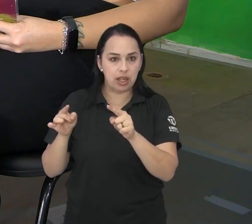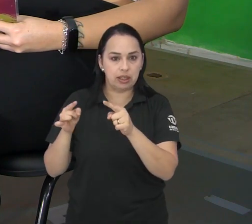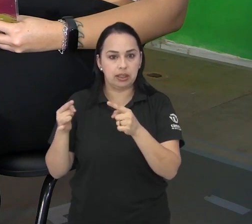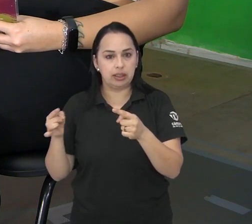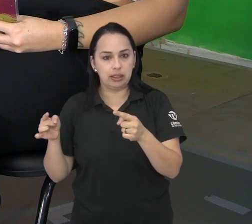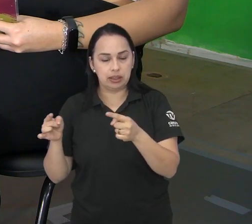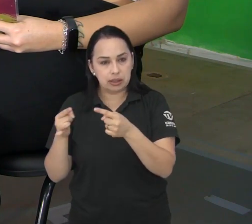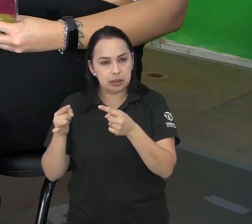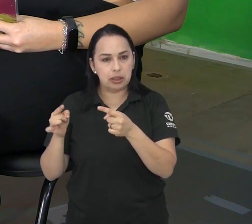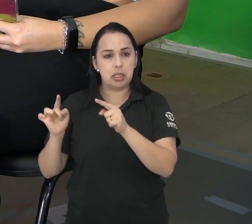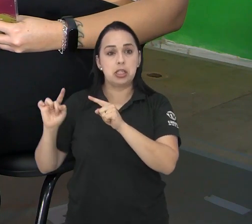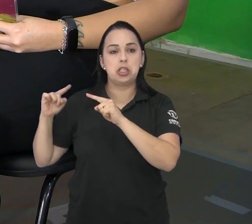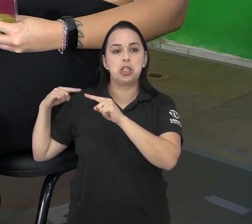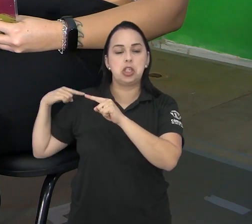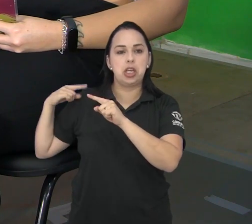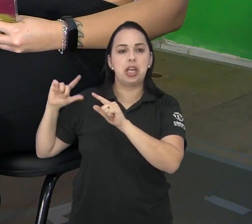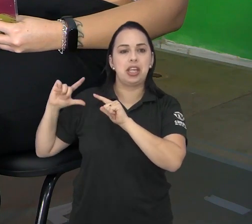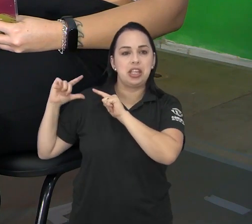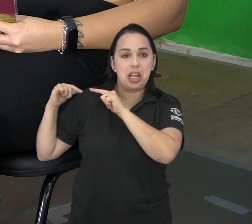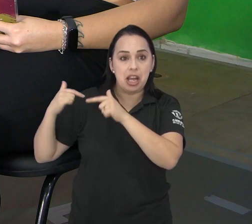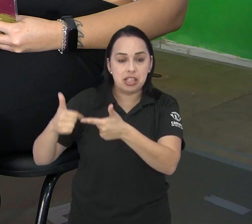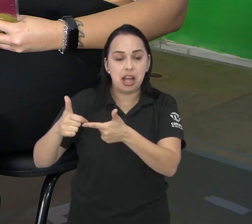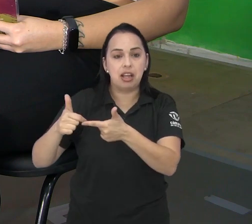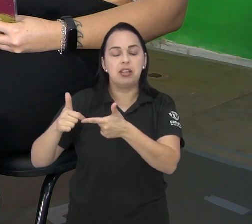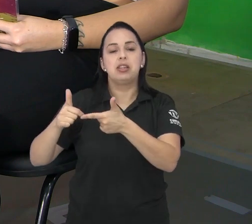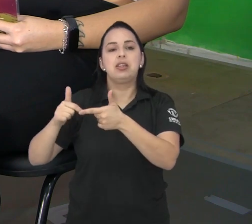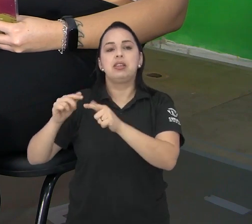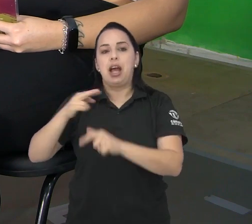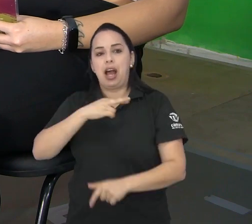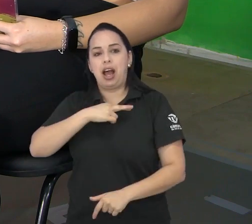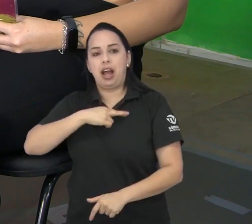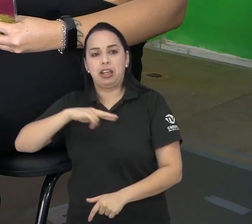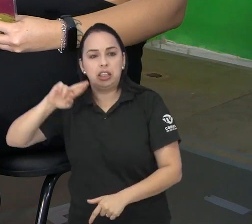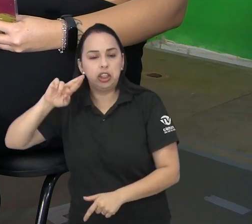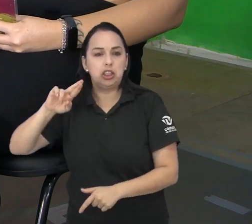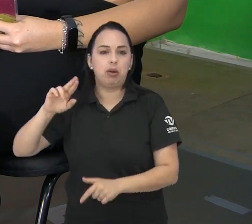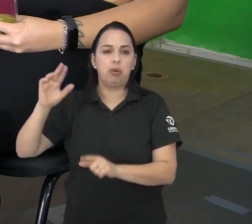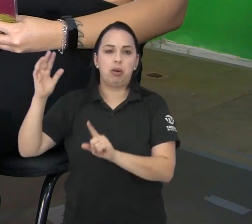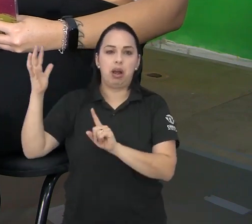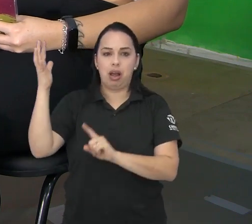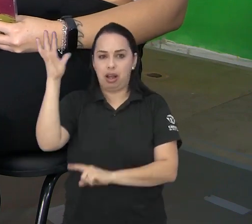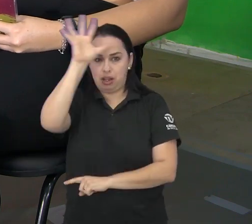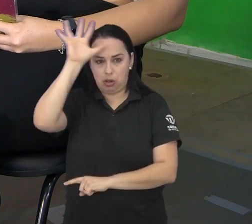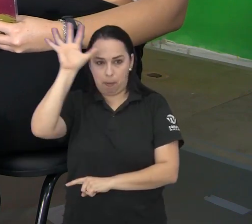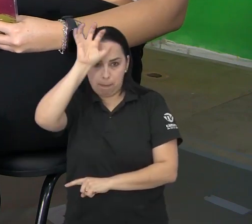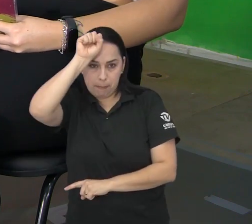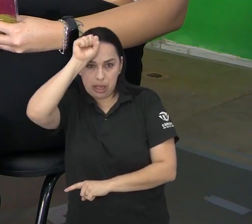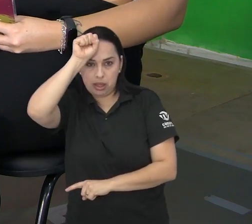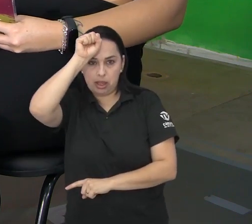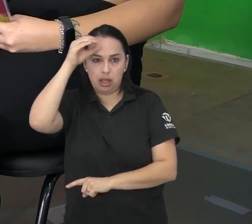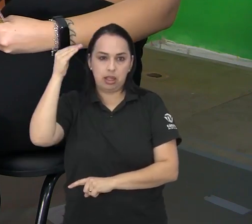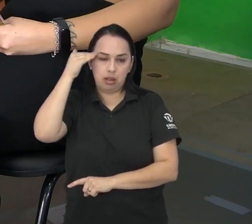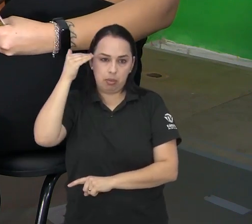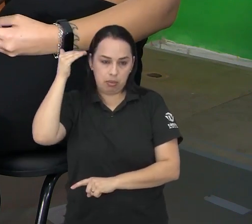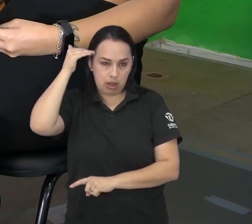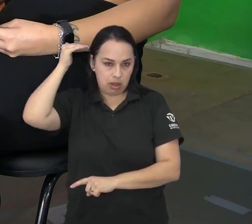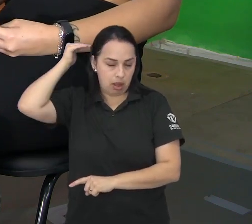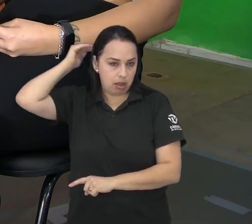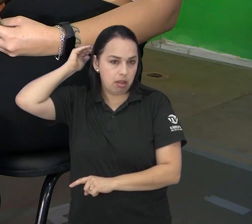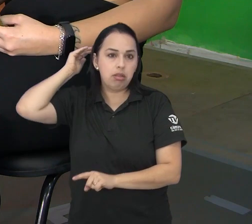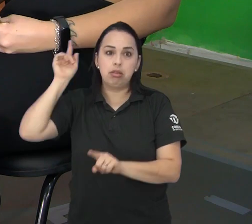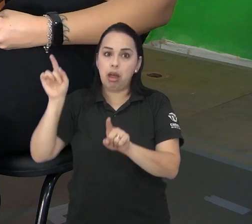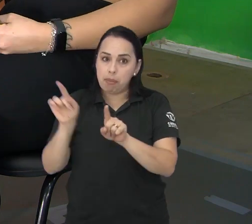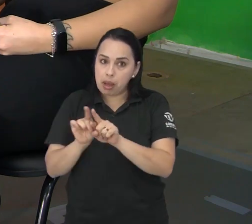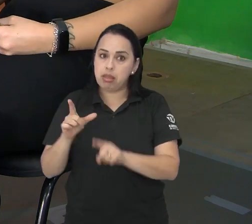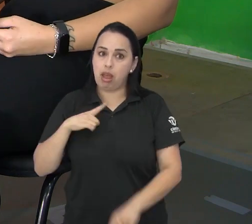né? De tradições de religiões afro-brasileiras, como candomblé, umbanda, isso também está presente, né? Uhum.